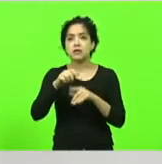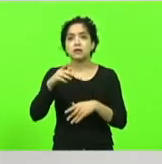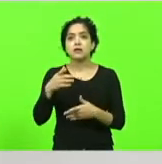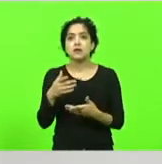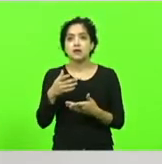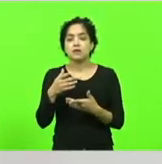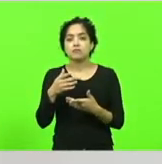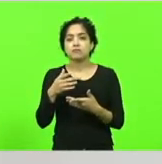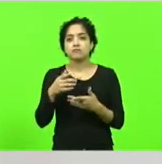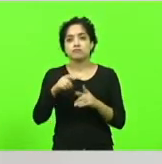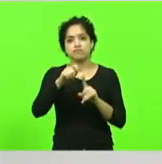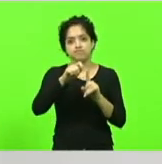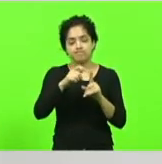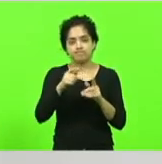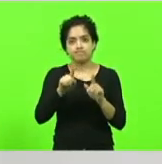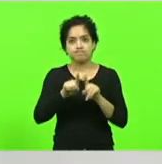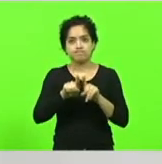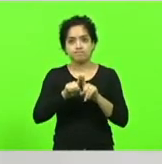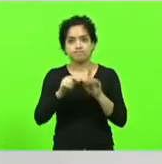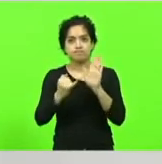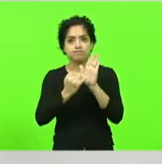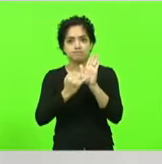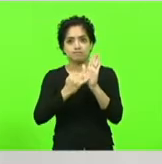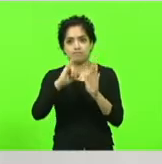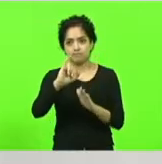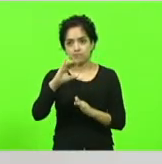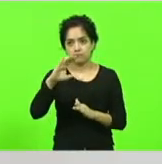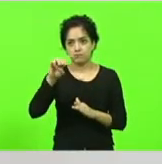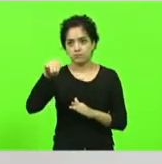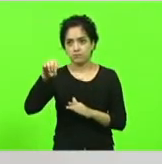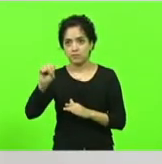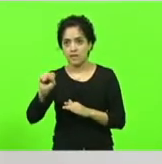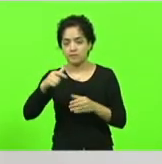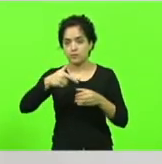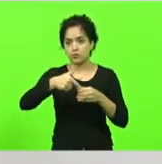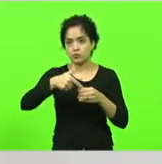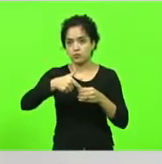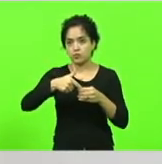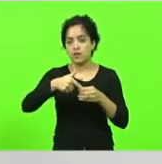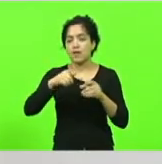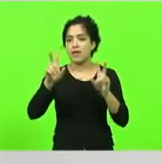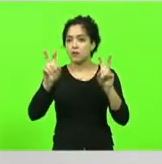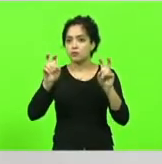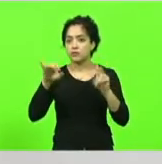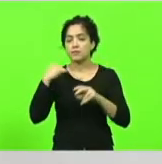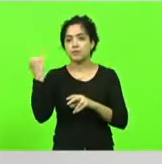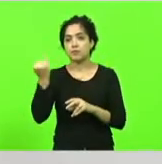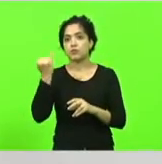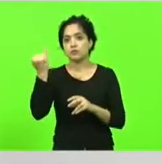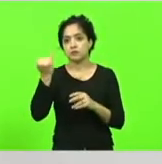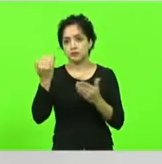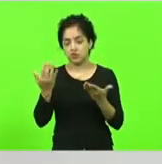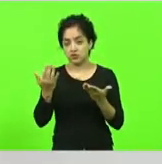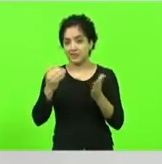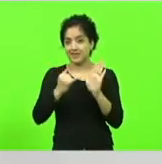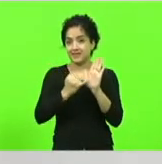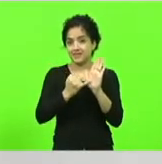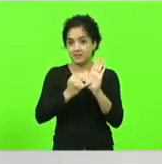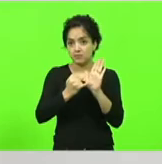combustíveis. Assunto esse importantíssimo para todos os brasileiros. Esse imposto que